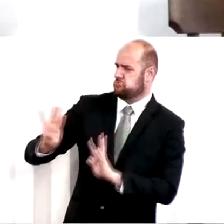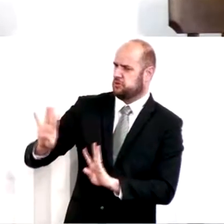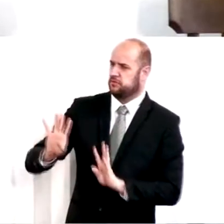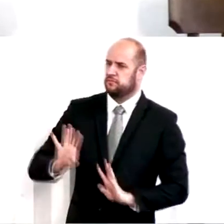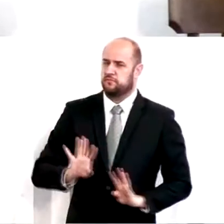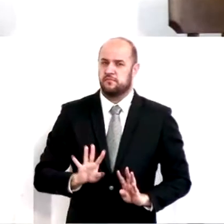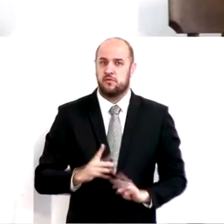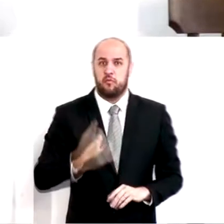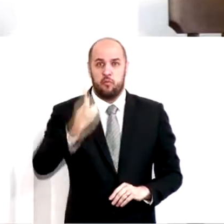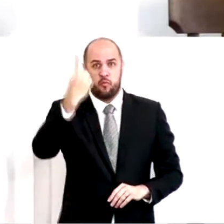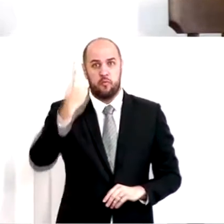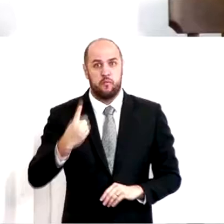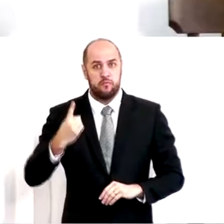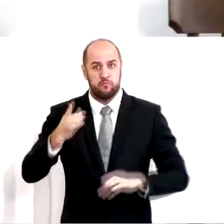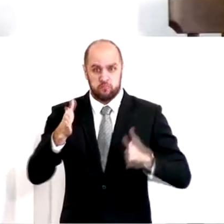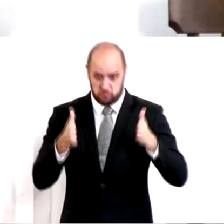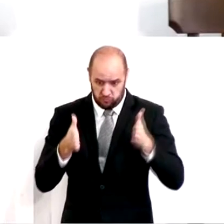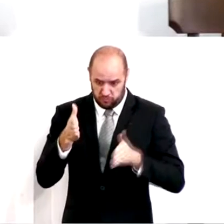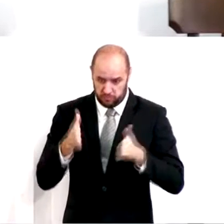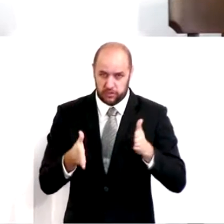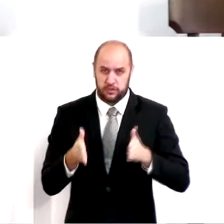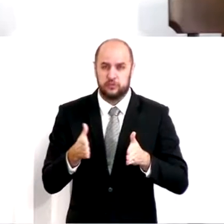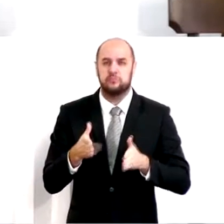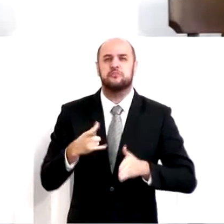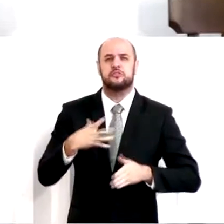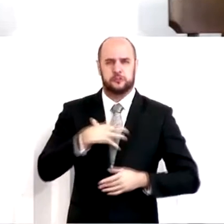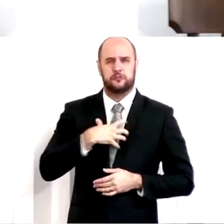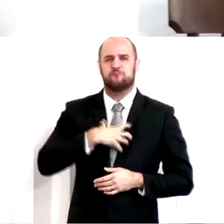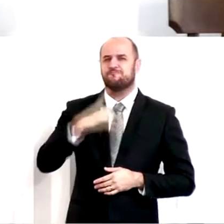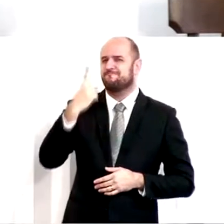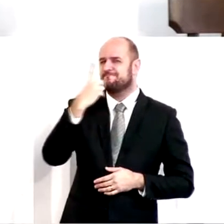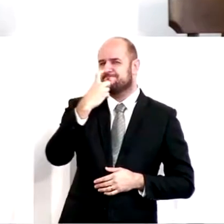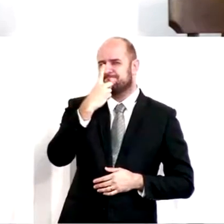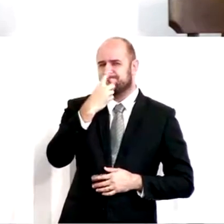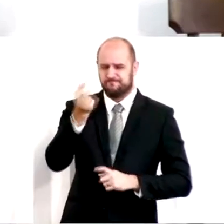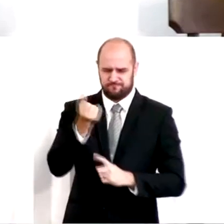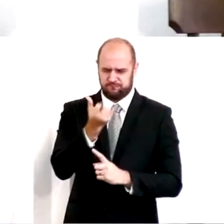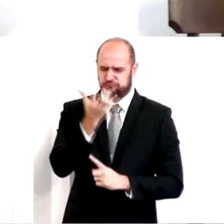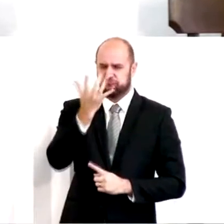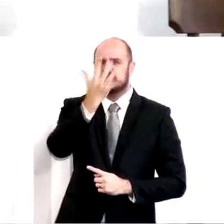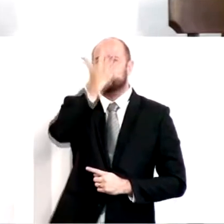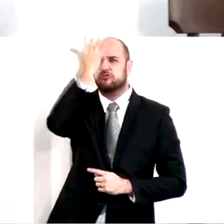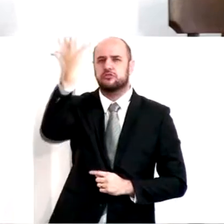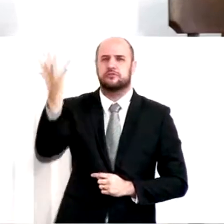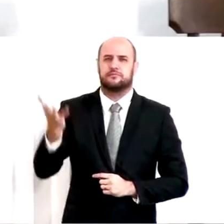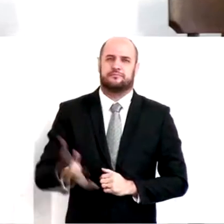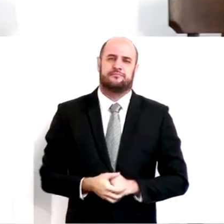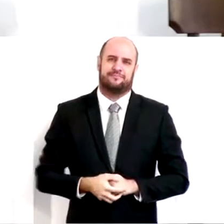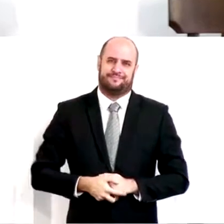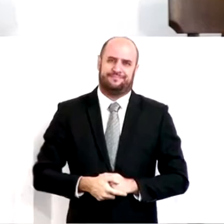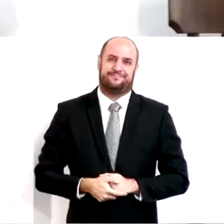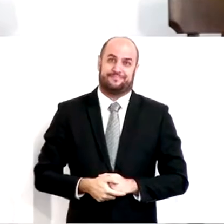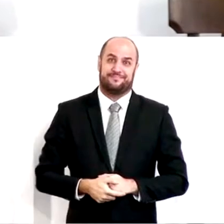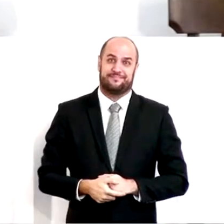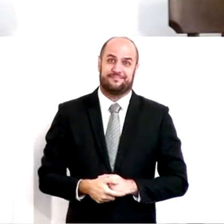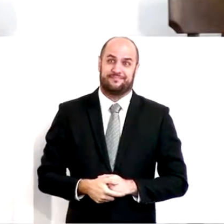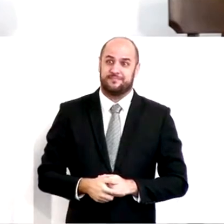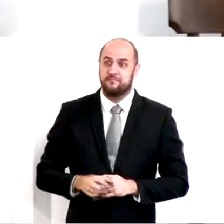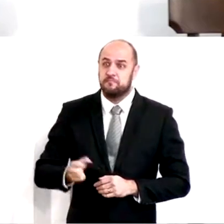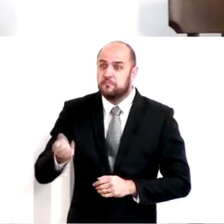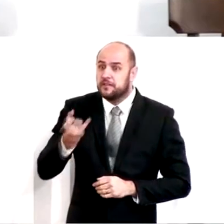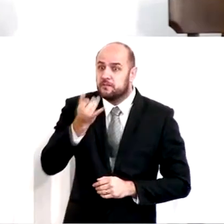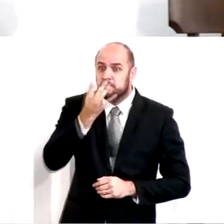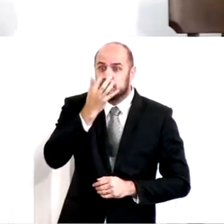incenso, e um aroma, um perfume. Este